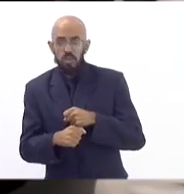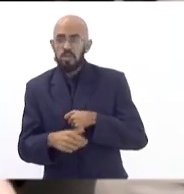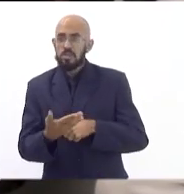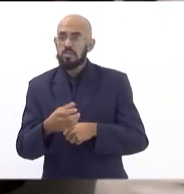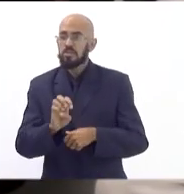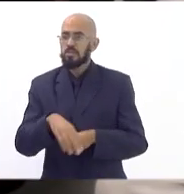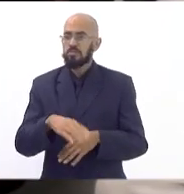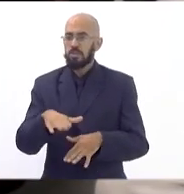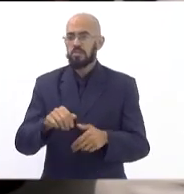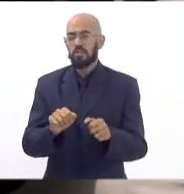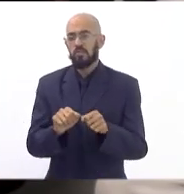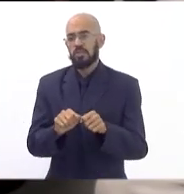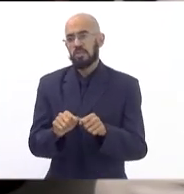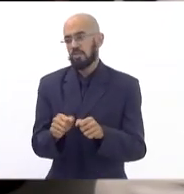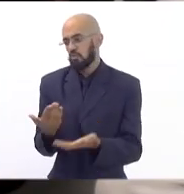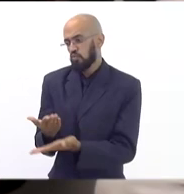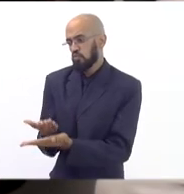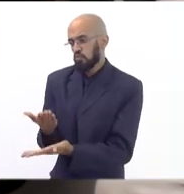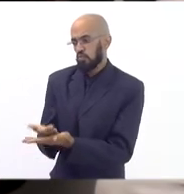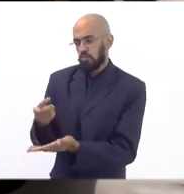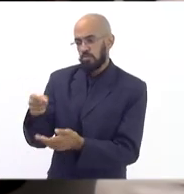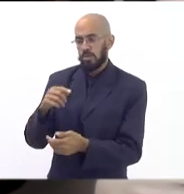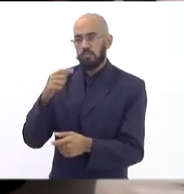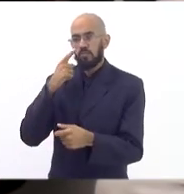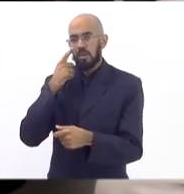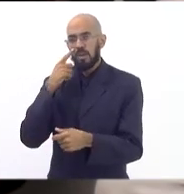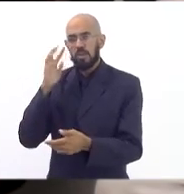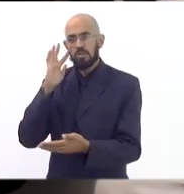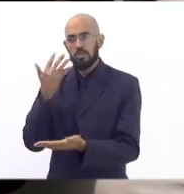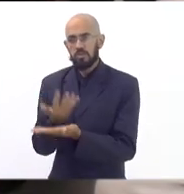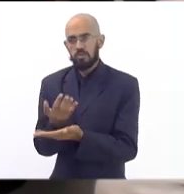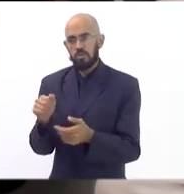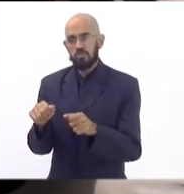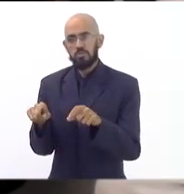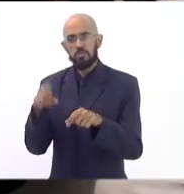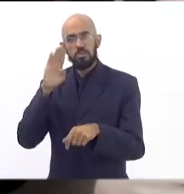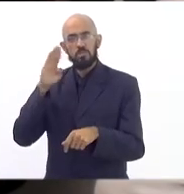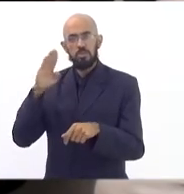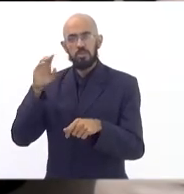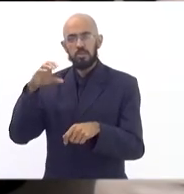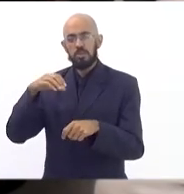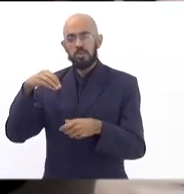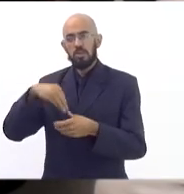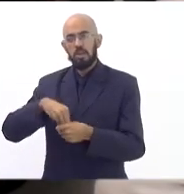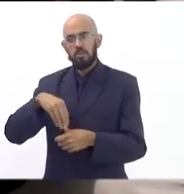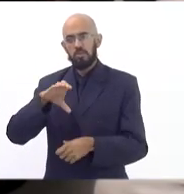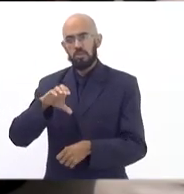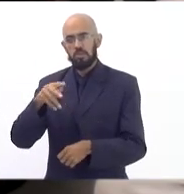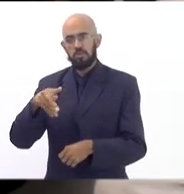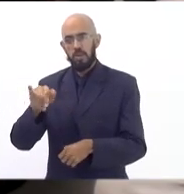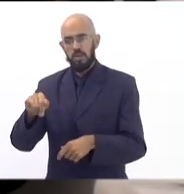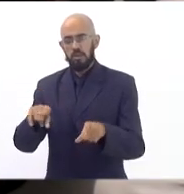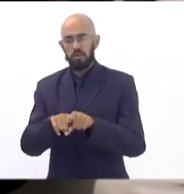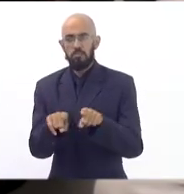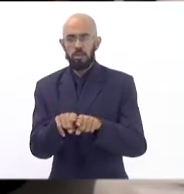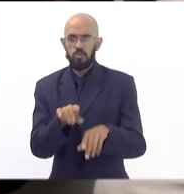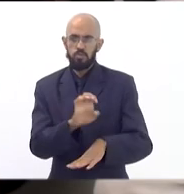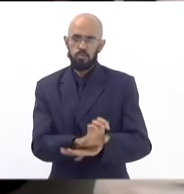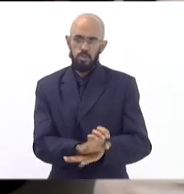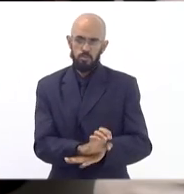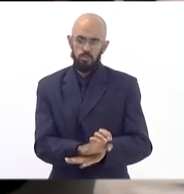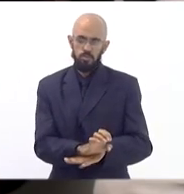para quando Nas com as decisões que vão ser tomadas dentro da CPI e corre decisões sendo tomadas no antro de estado